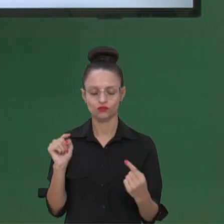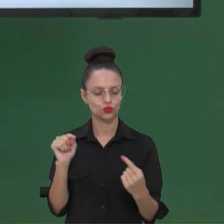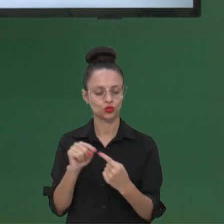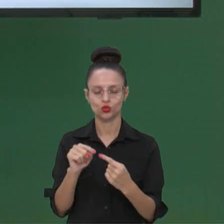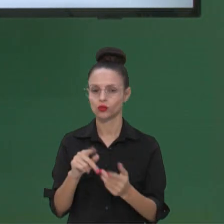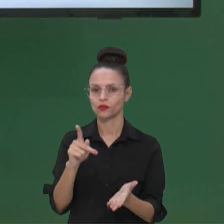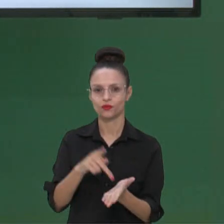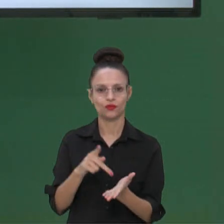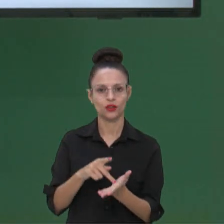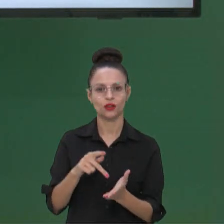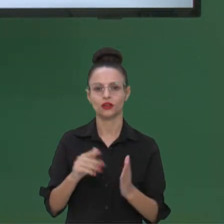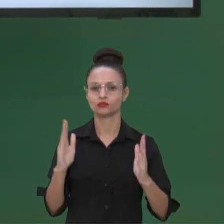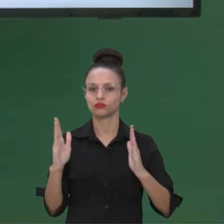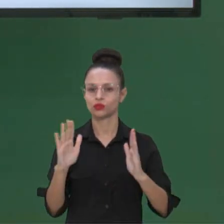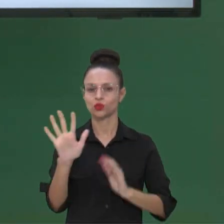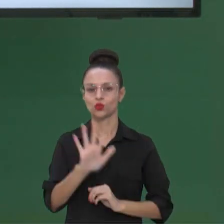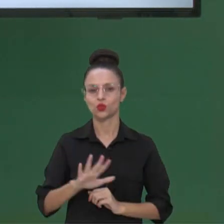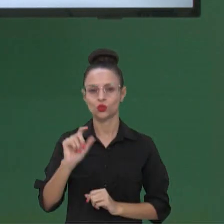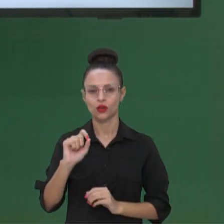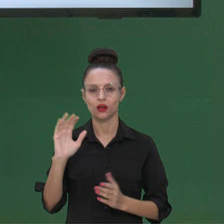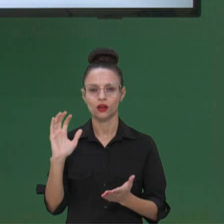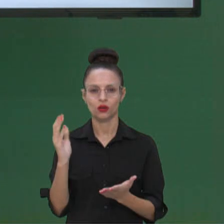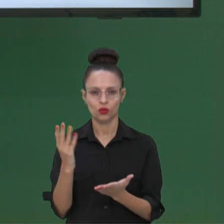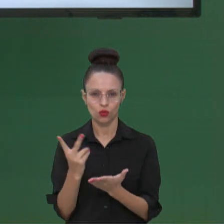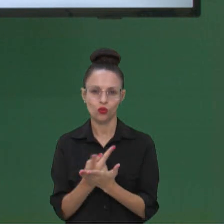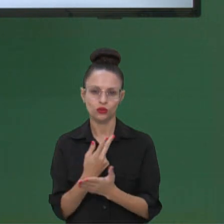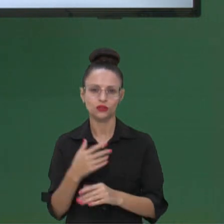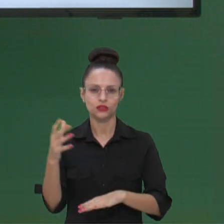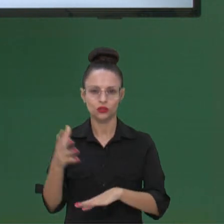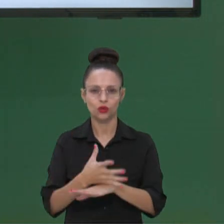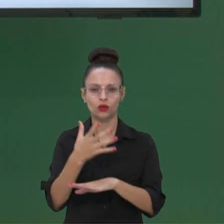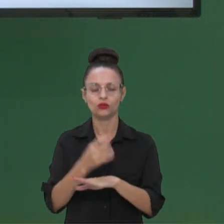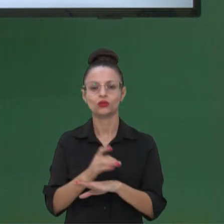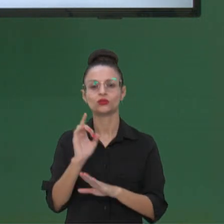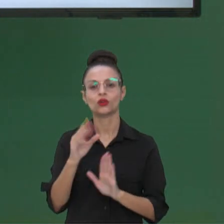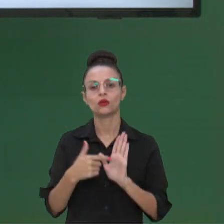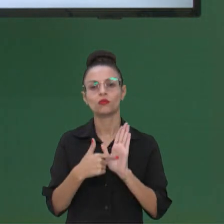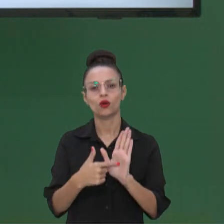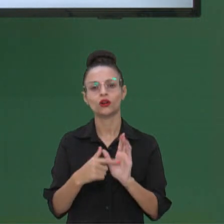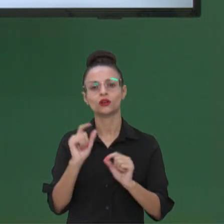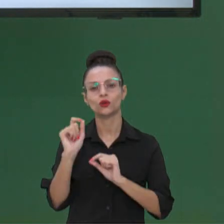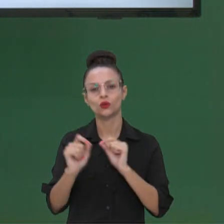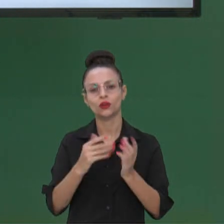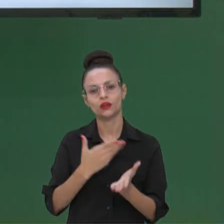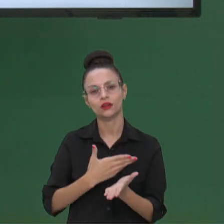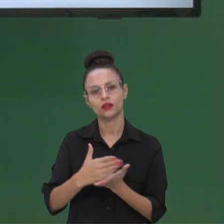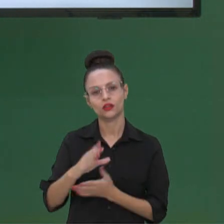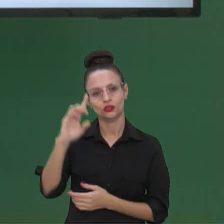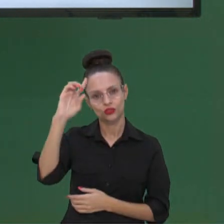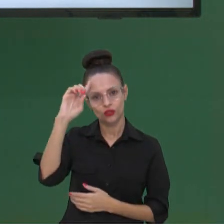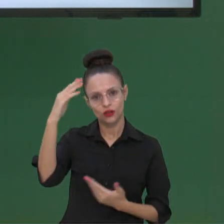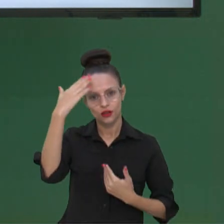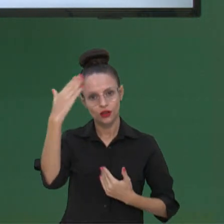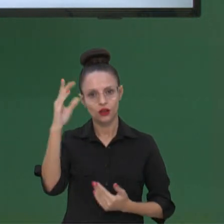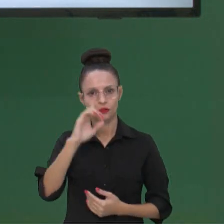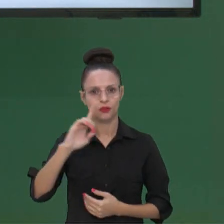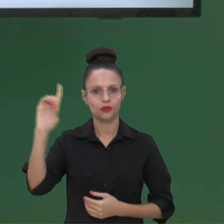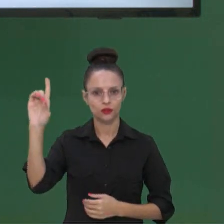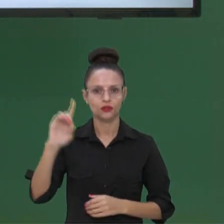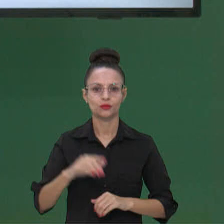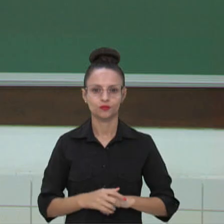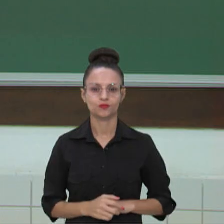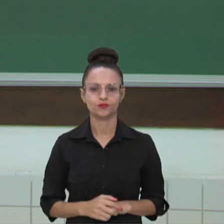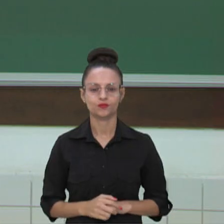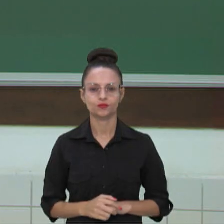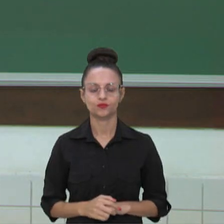mostra a realidade do que foi, é uma imagem que ilustra apenas esse início da ação de graças, do dia de ação de graças, como a gente